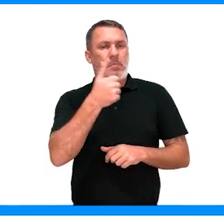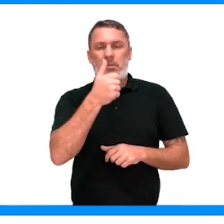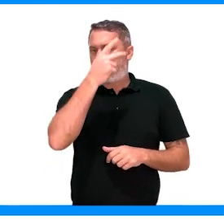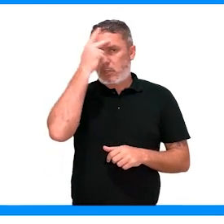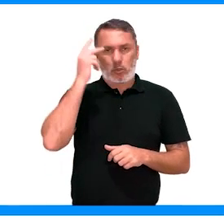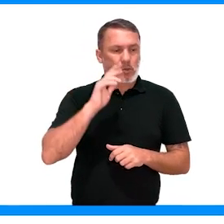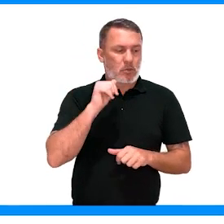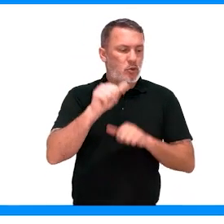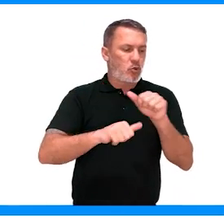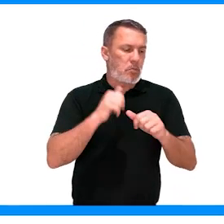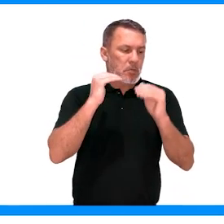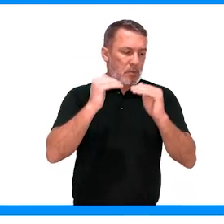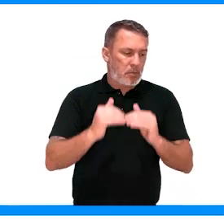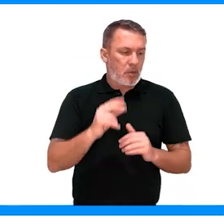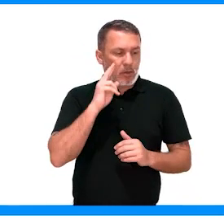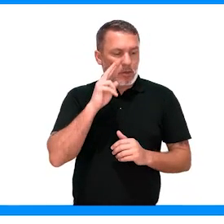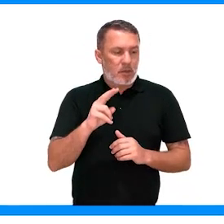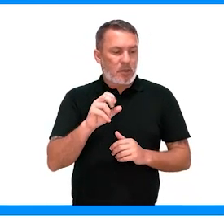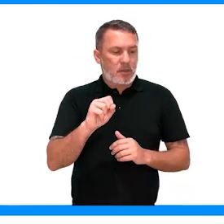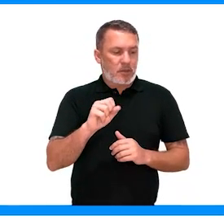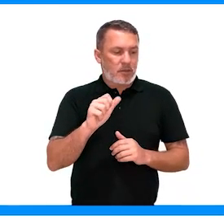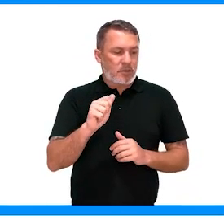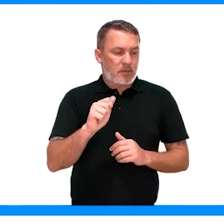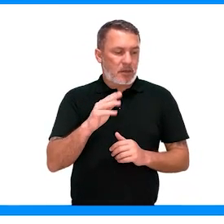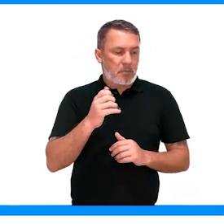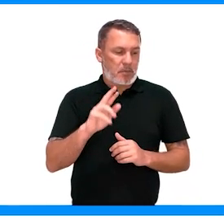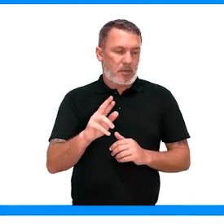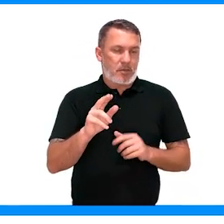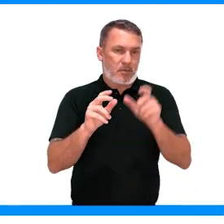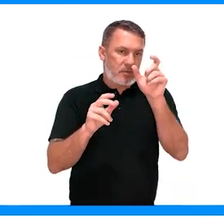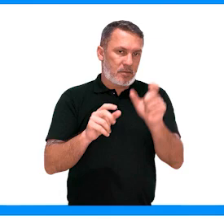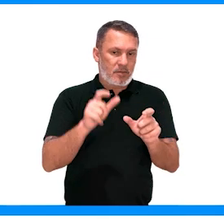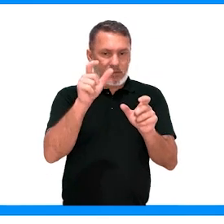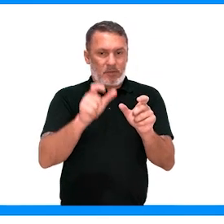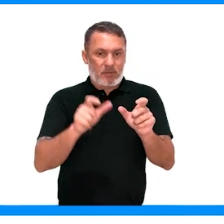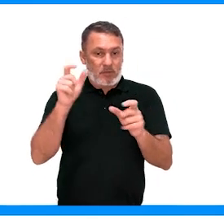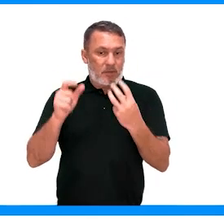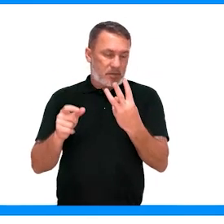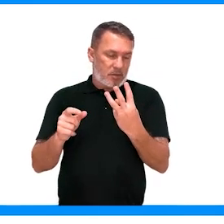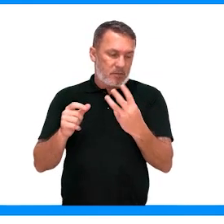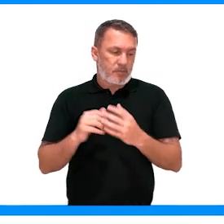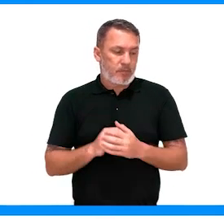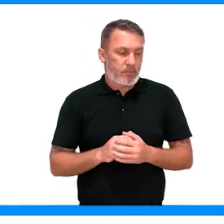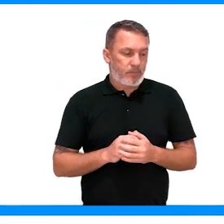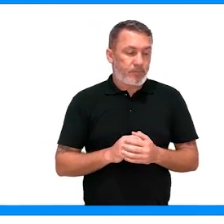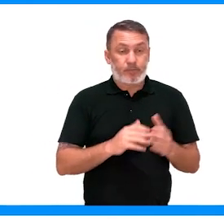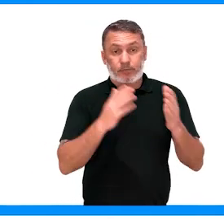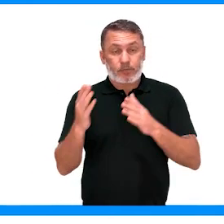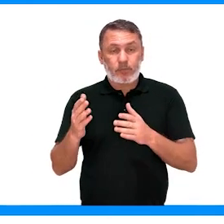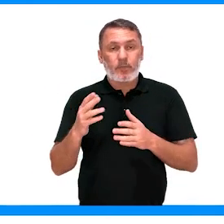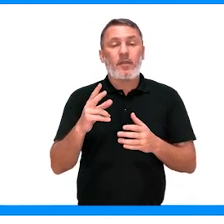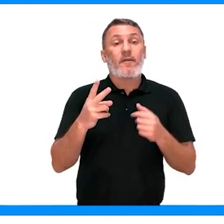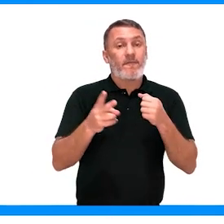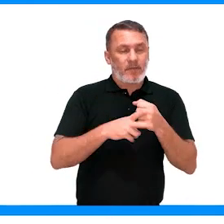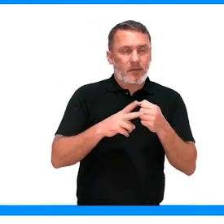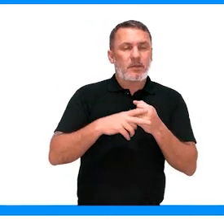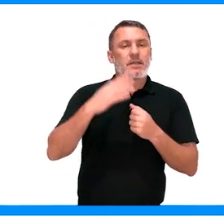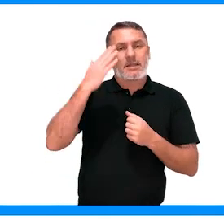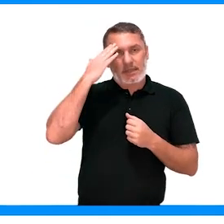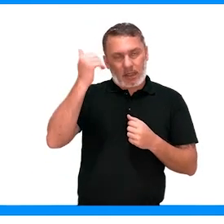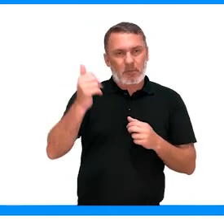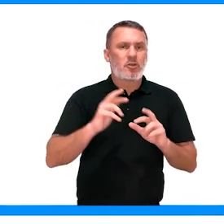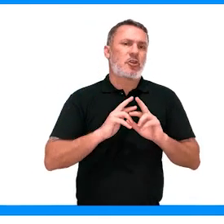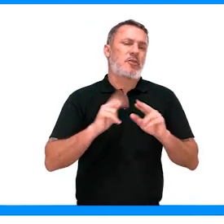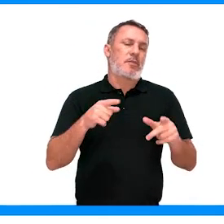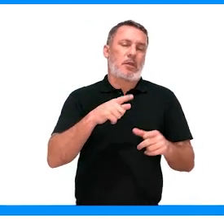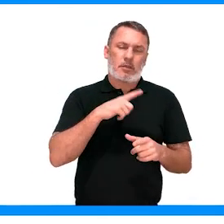irregularidade. Yo quepo, tú cabes, él cabe. Nosotros cabemos, vosotros cabeis, ellos cabem. O verbo saber,